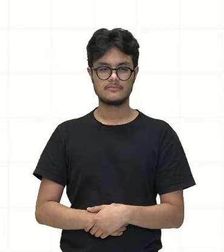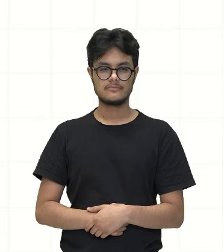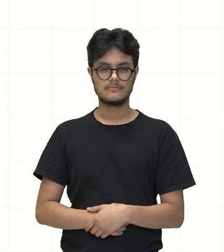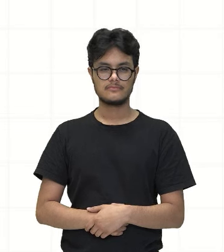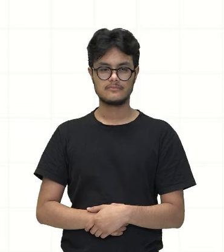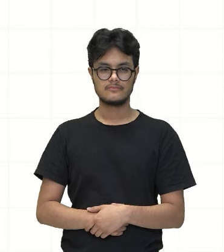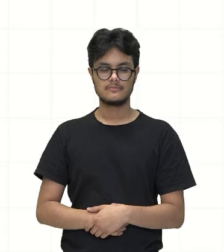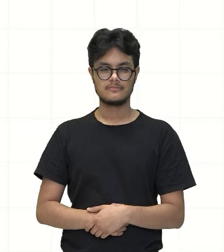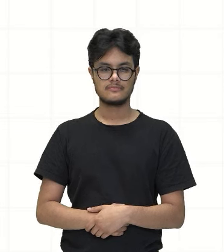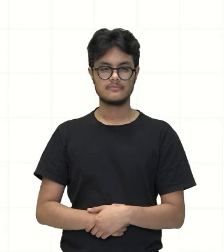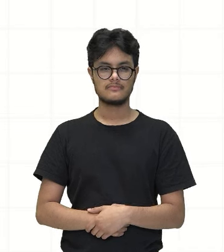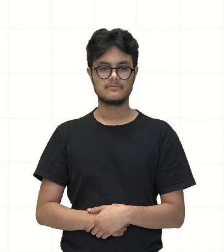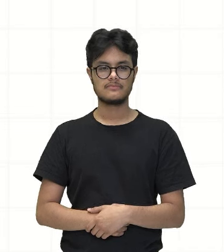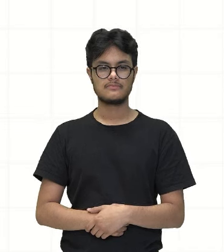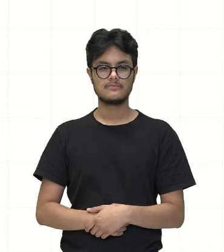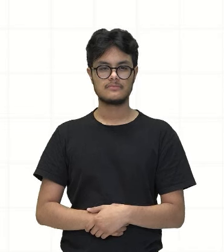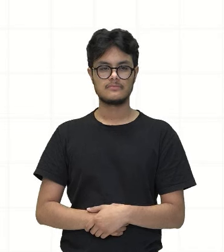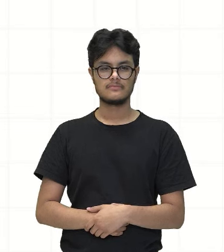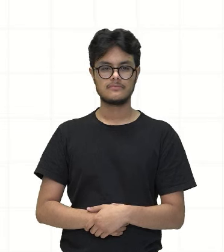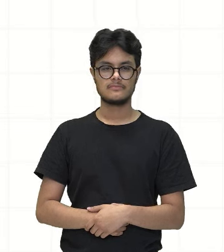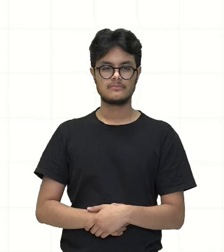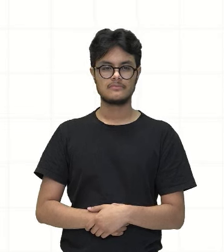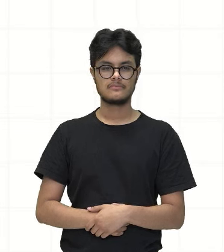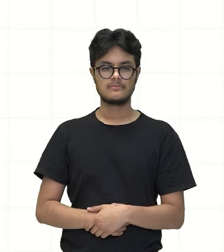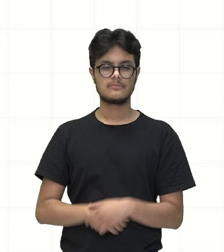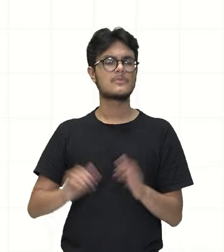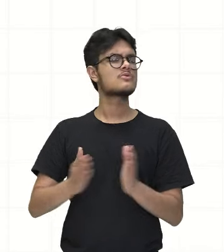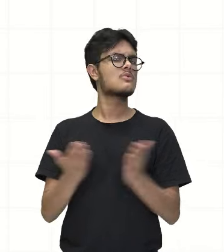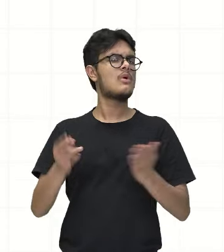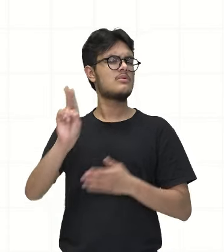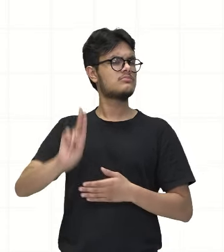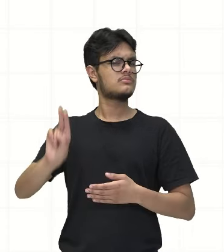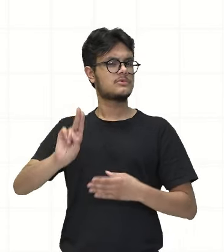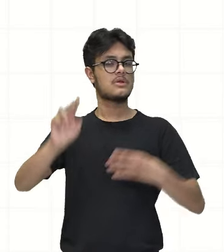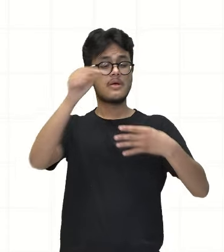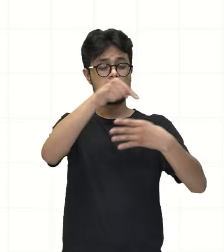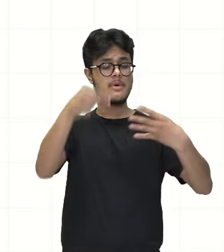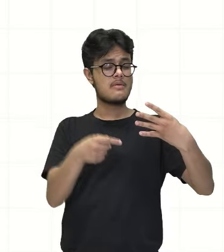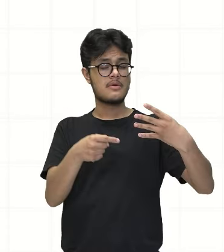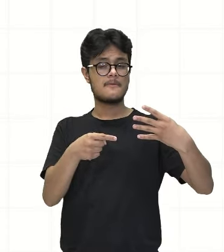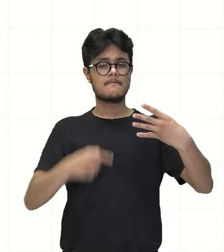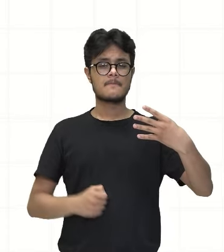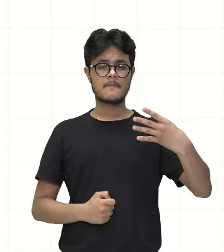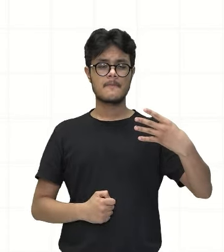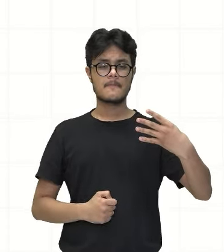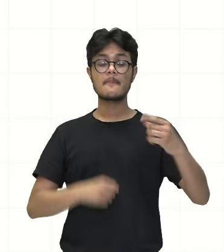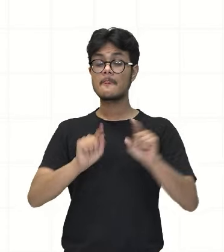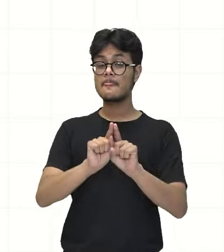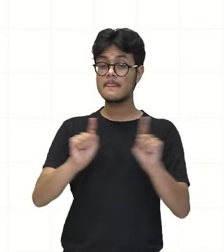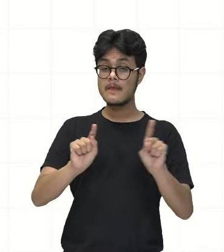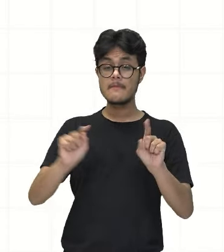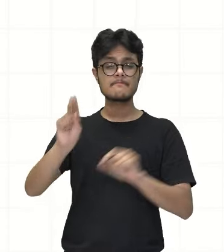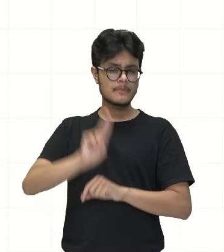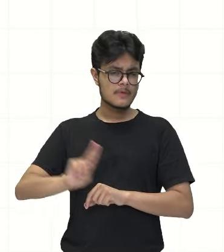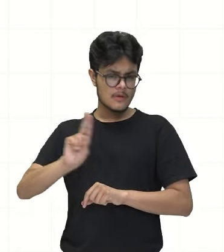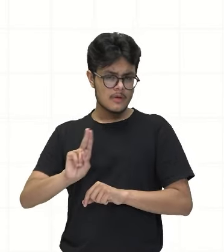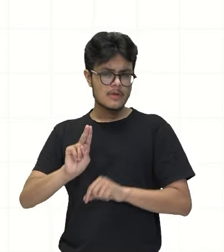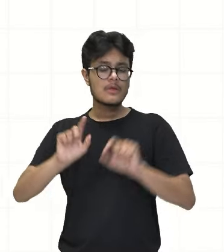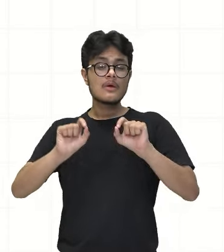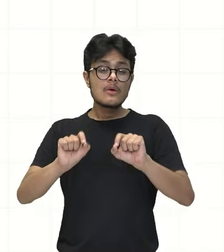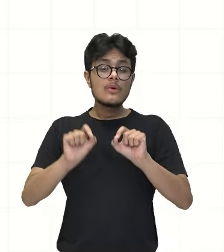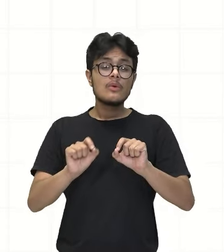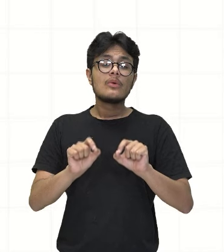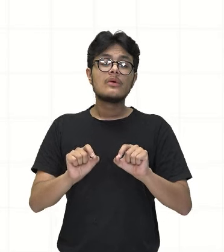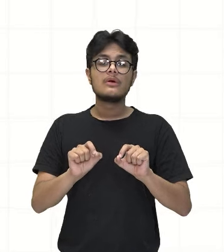3 primeiras. Mas aí eu preciso saber qual delas eu vou usar, né? Normalmente a gente usa uma fórmula para poder